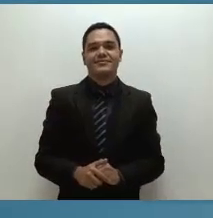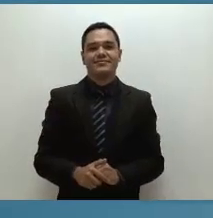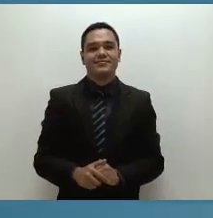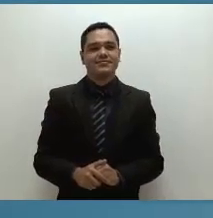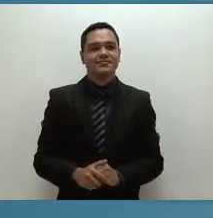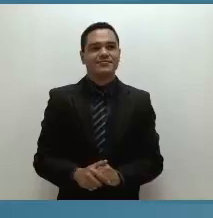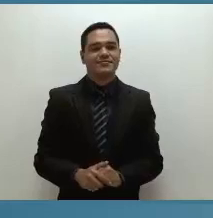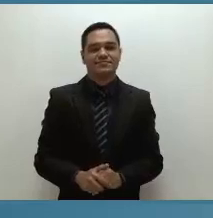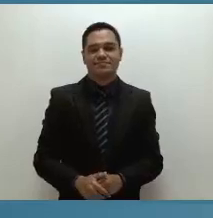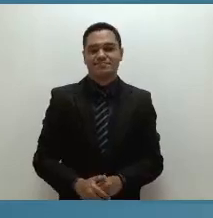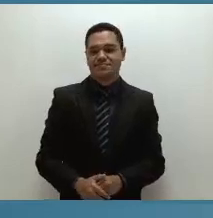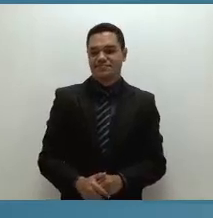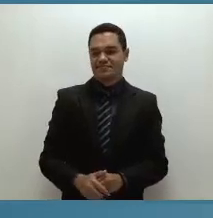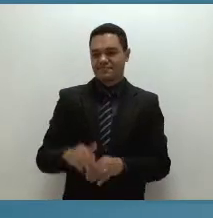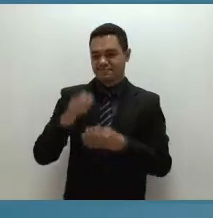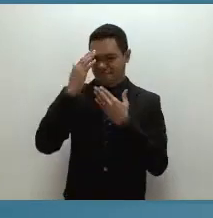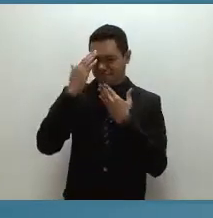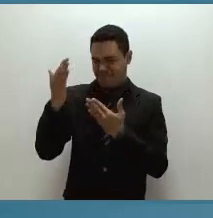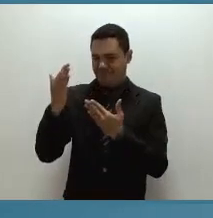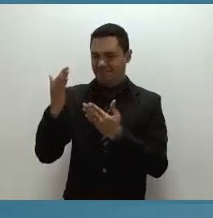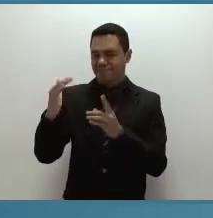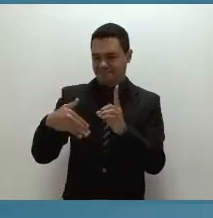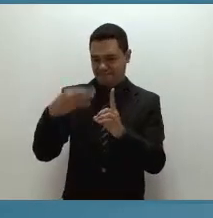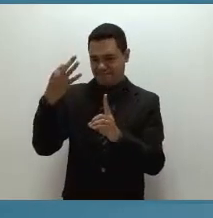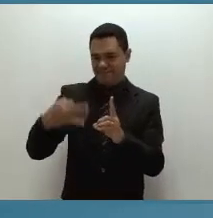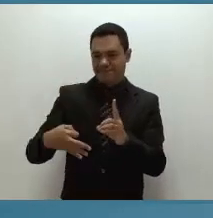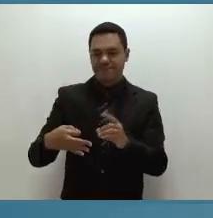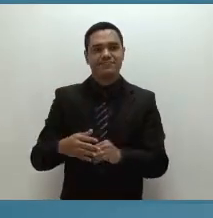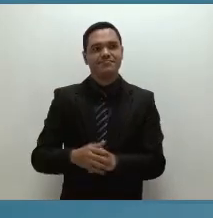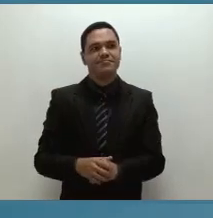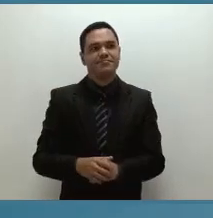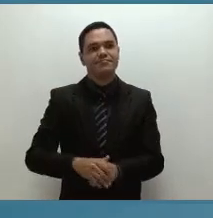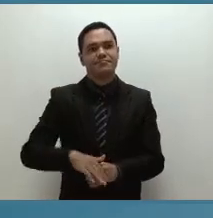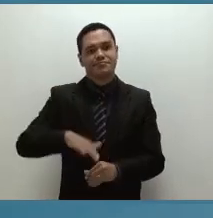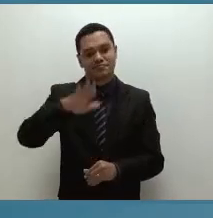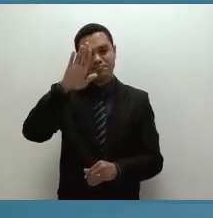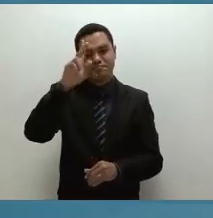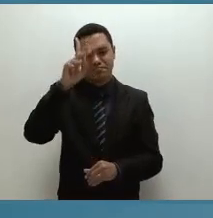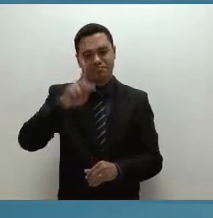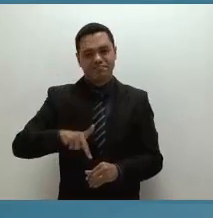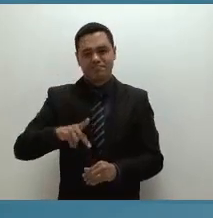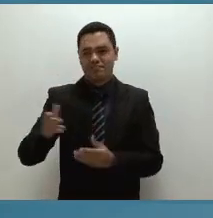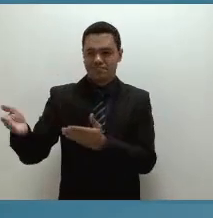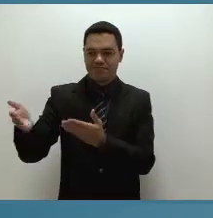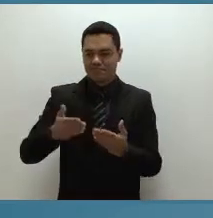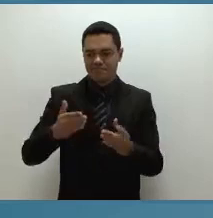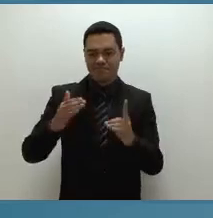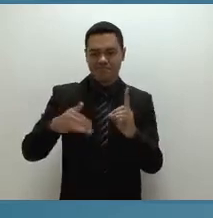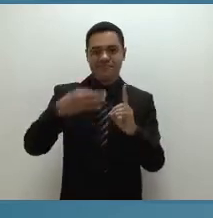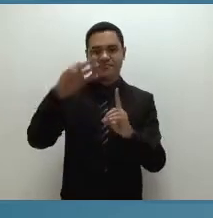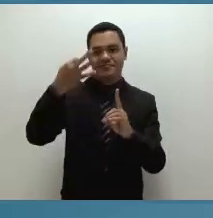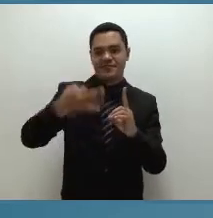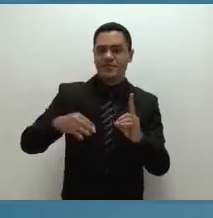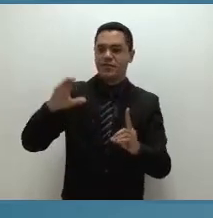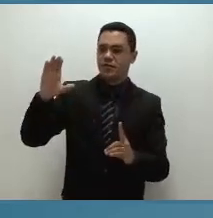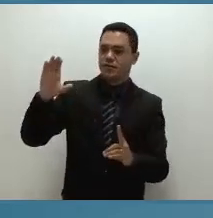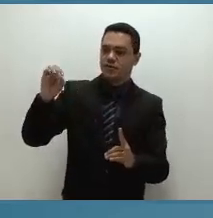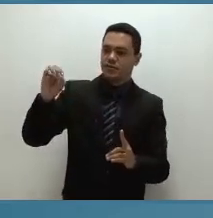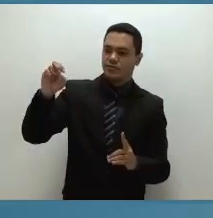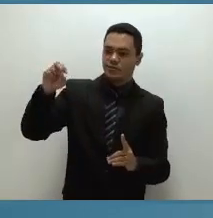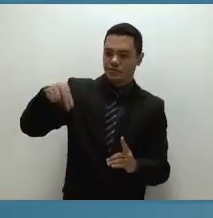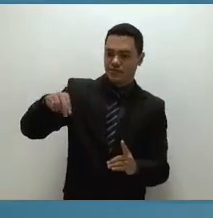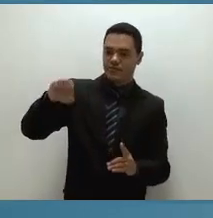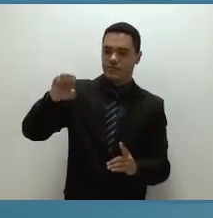Obrigada, desembargadora Vânia Silveira, por não desembargador Constantino. Seguindo a antiguidade, né?